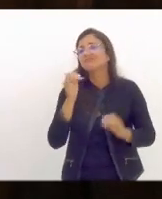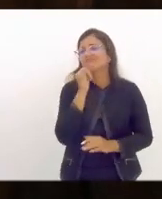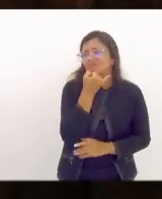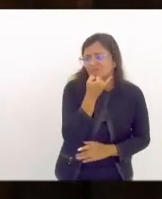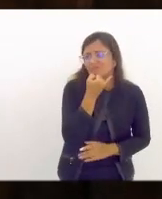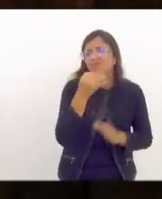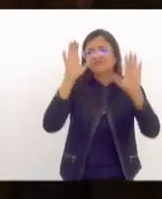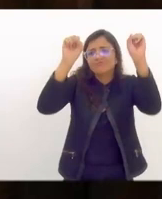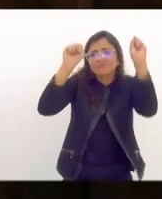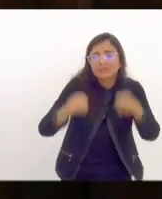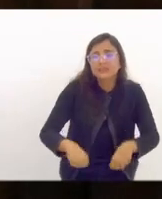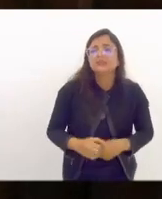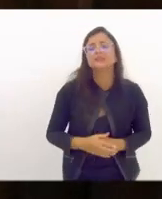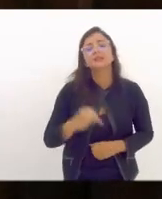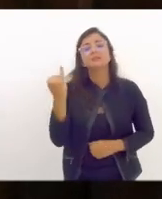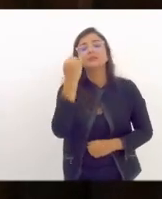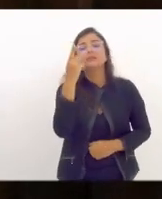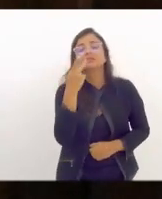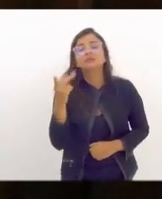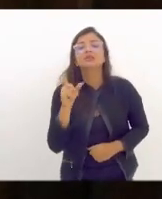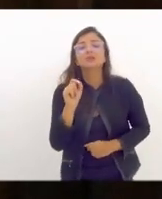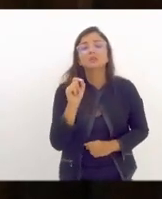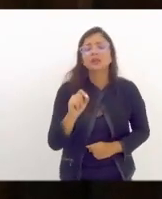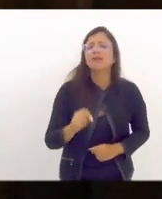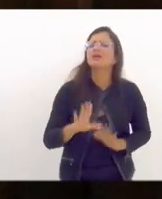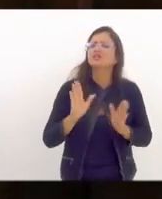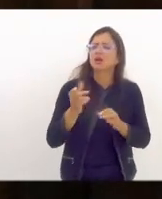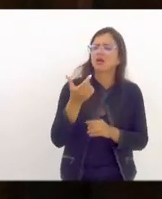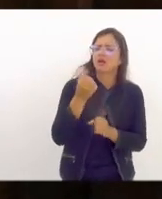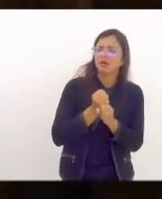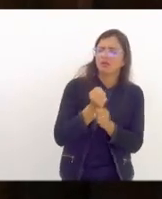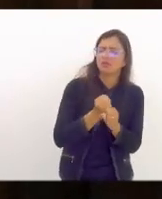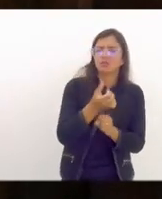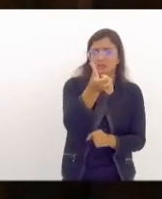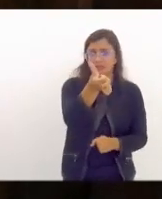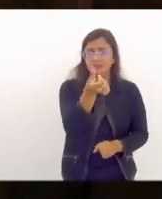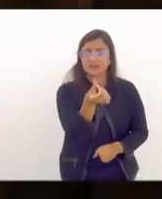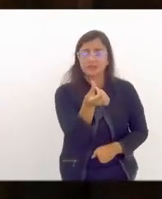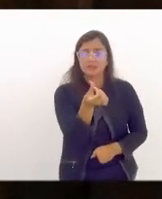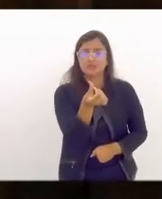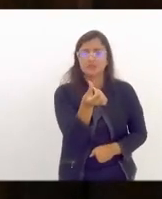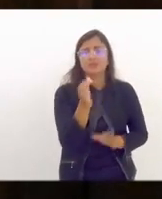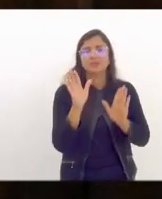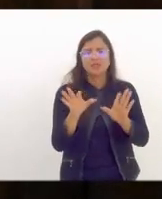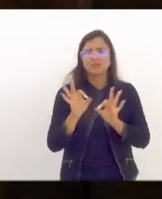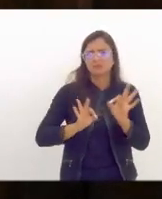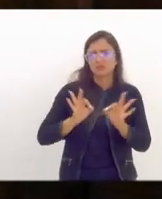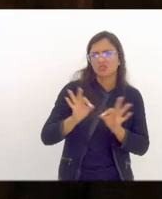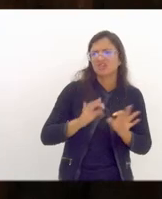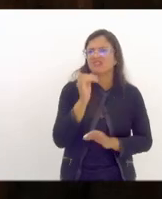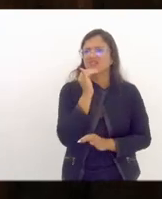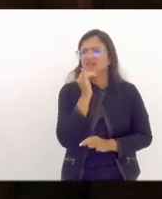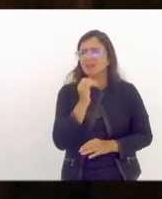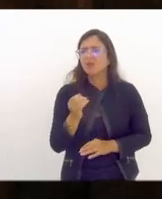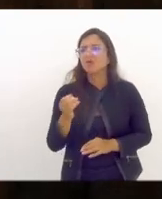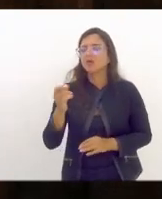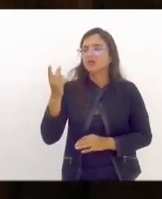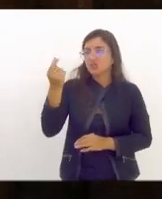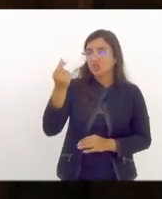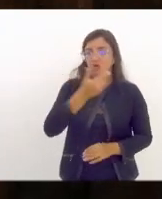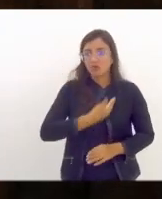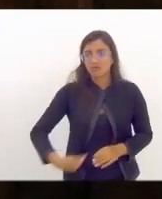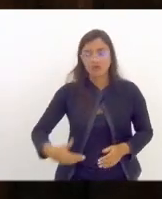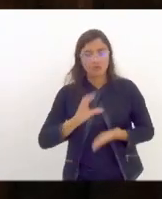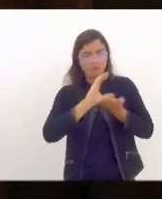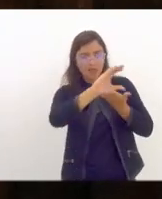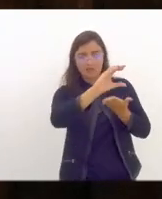é importante dizer que nesses 16 anos de existência nenhum dos seus projetos receberam verba direta de governo